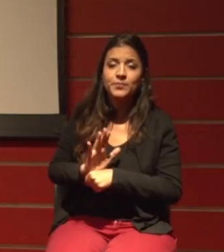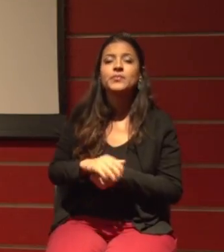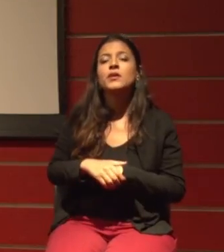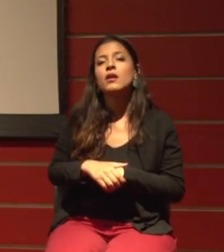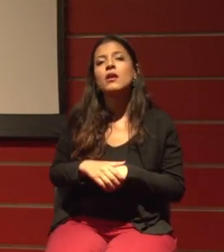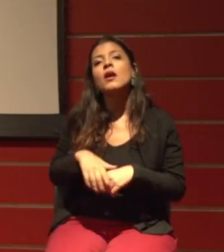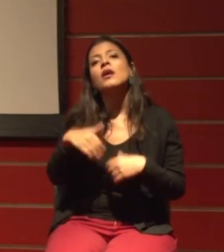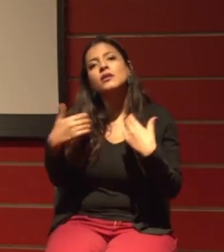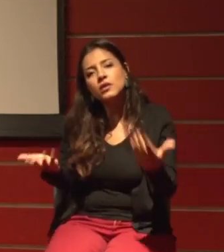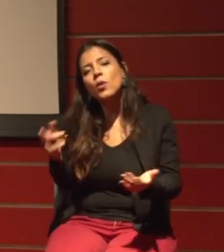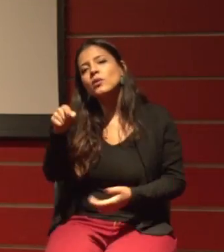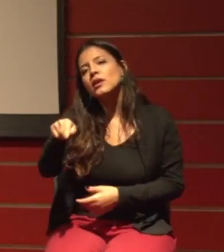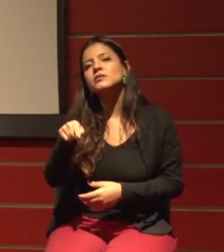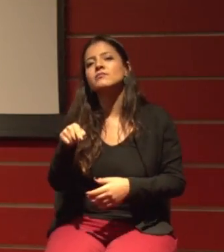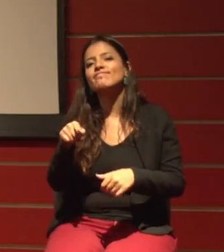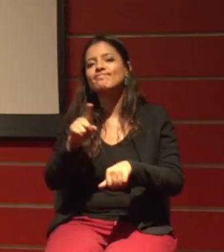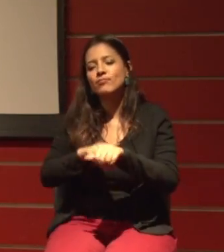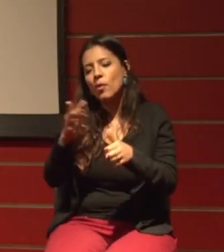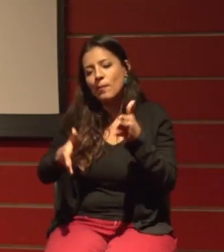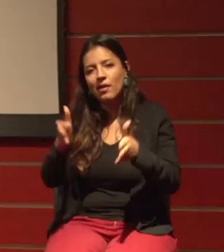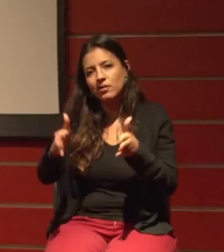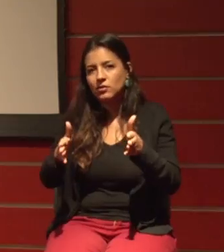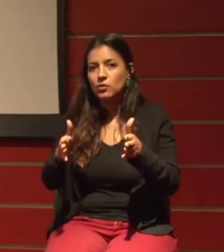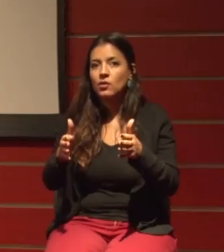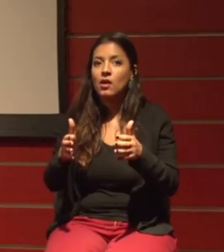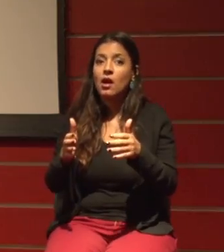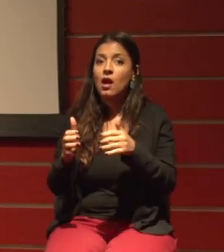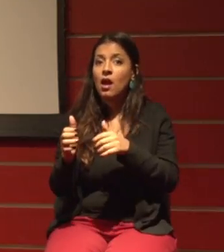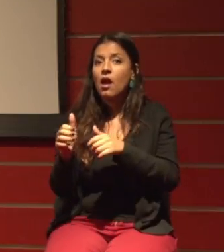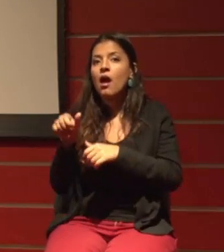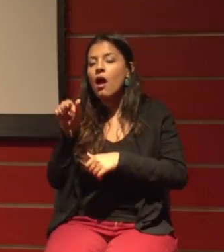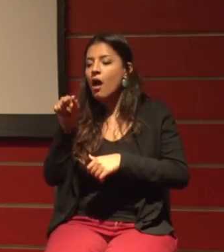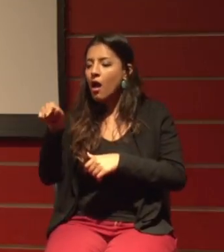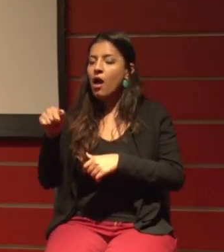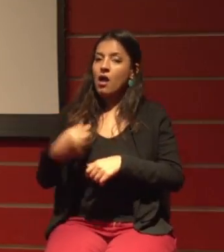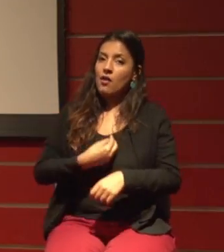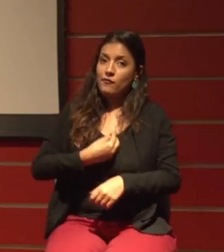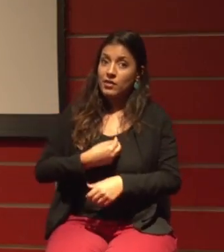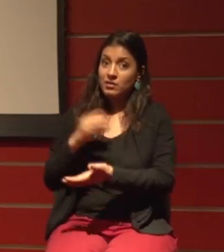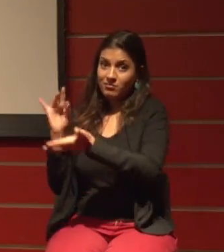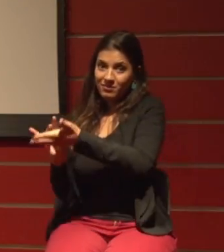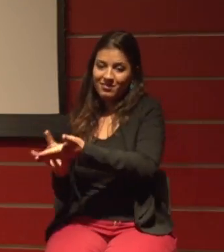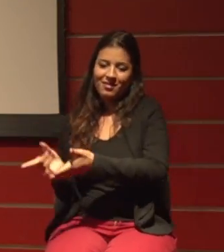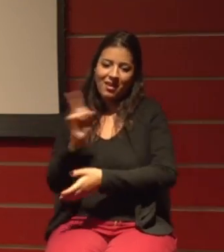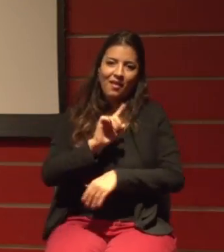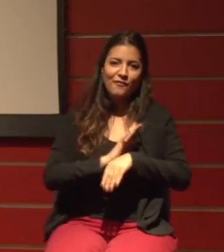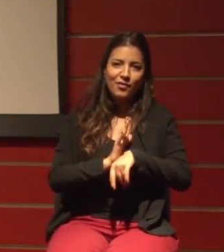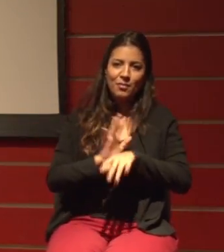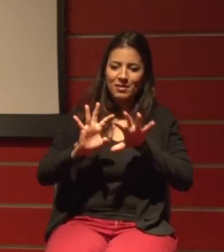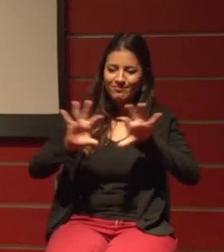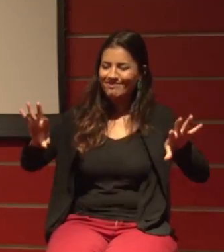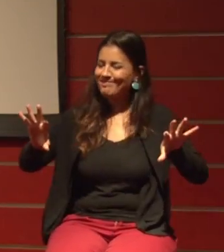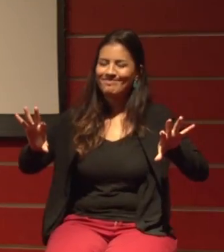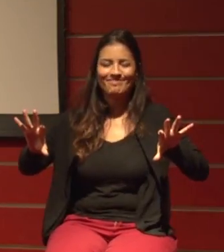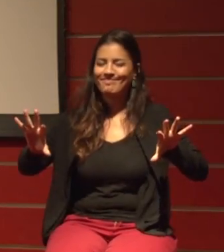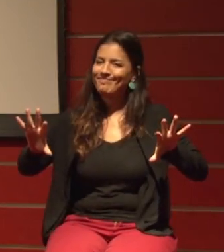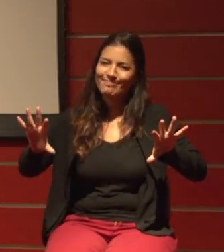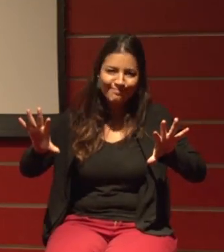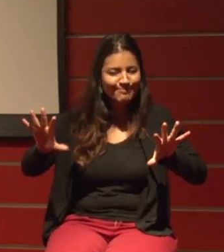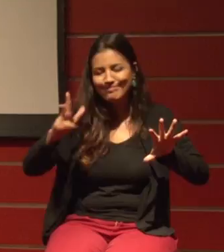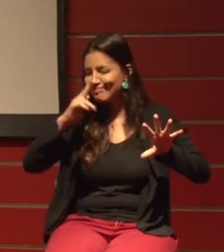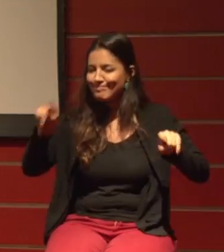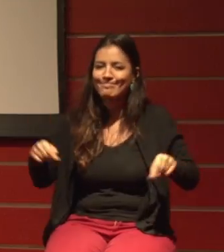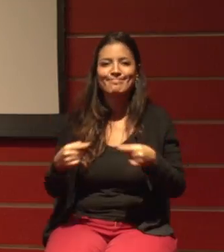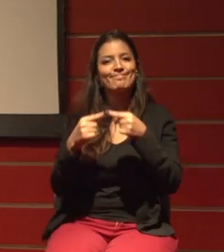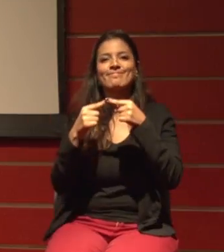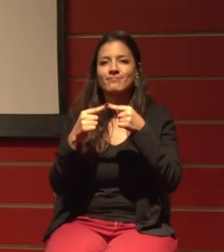momento será difícil separar a biografia do realizador da trajetória do seu filme Falando em termos puramente cinematográficos